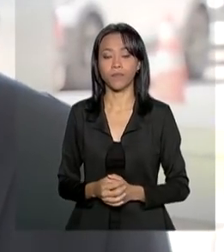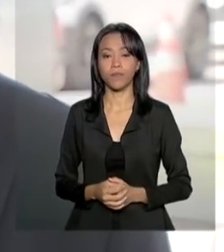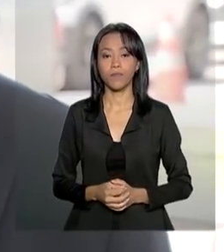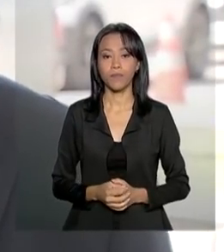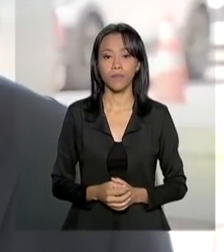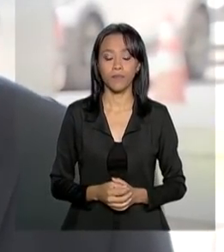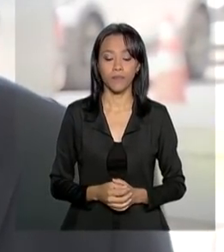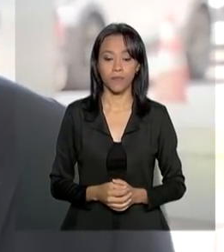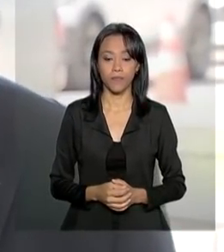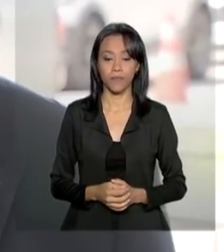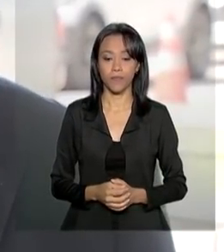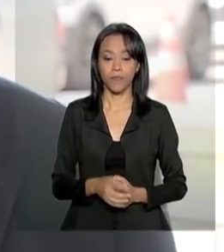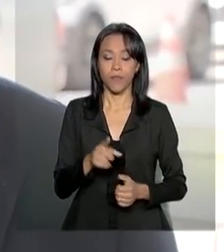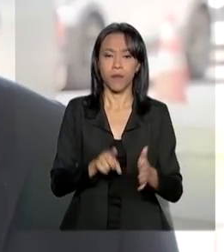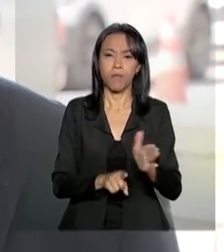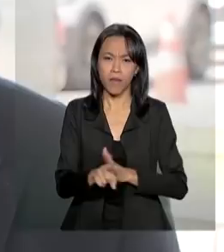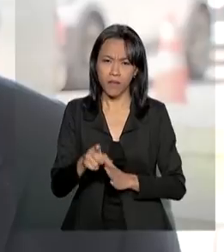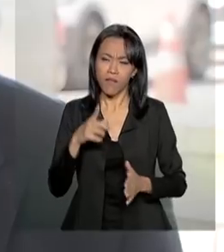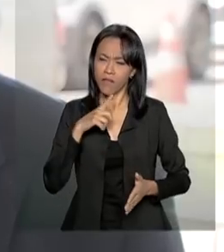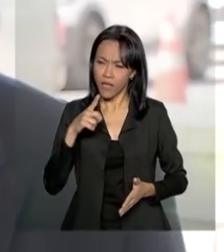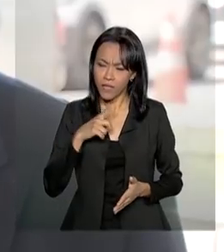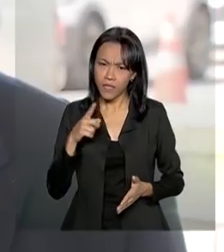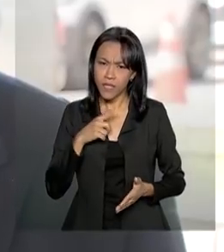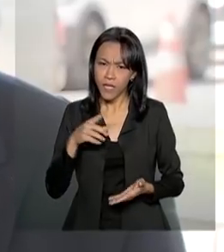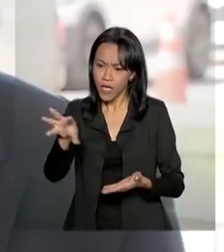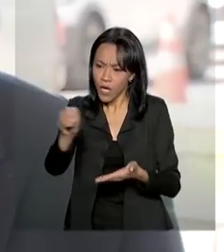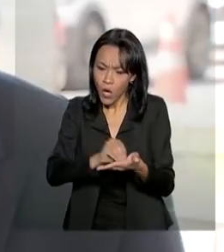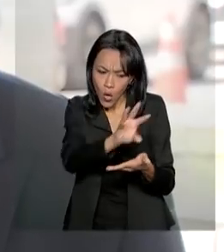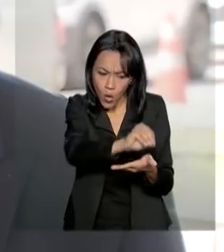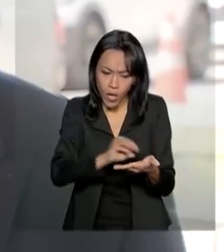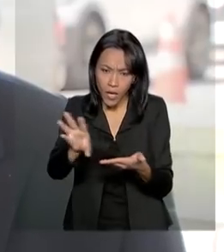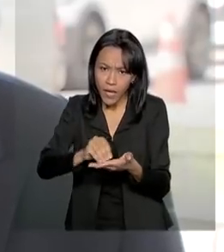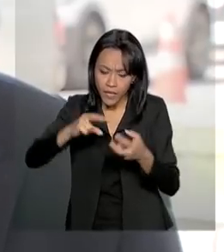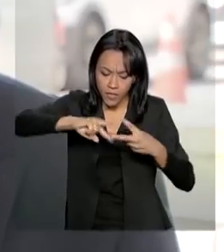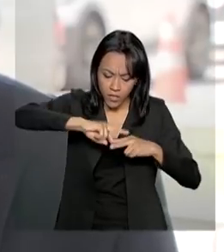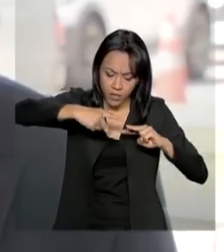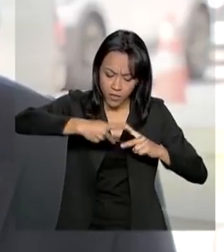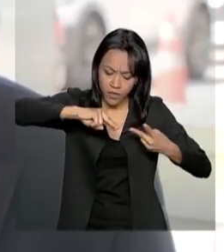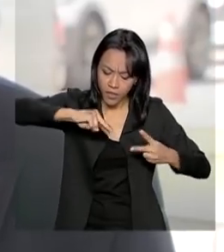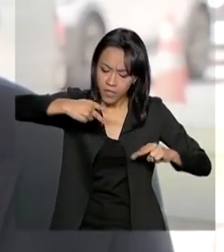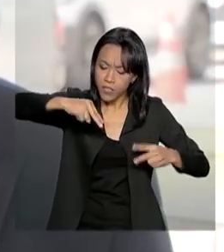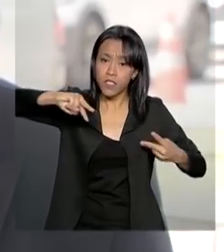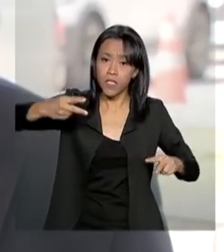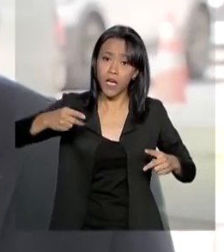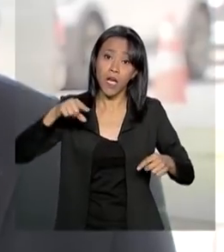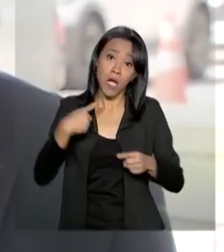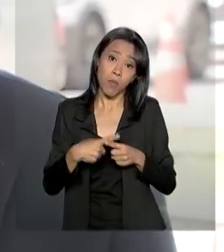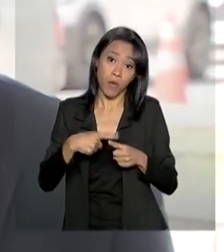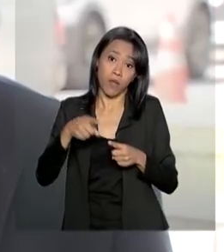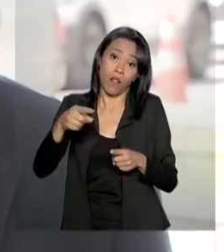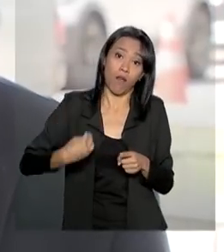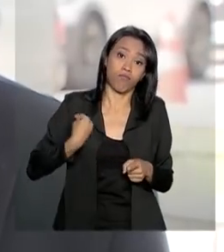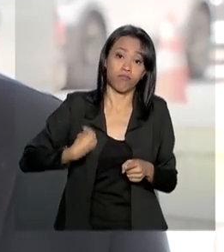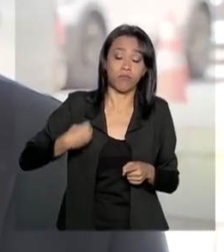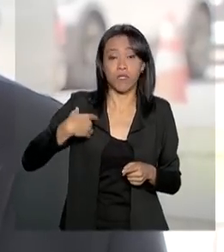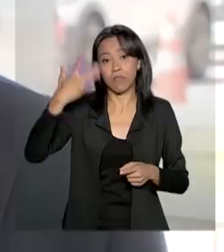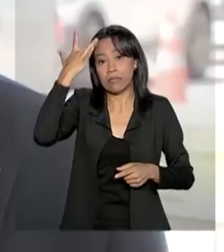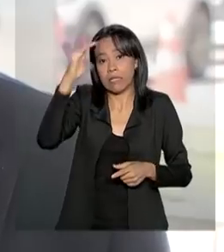resolver isso? Vai ter coleta de material genético no lugar? Porque eles estão lá sem informação nenhuma até agora.